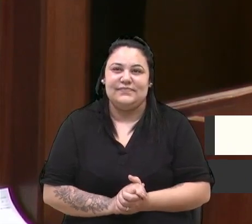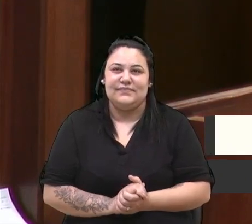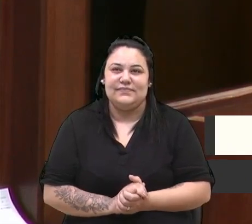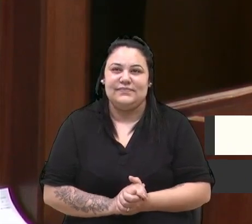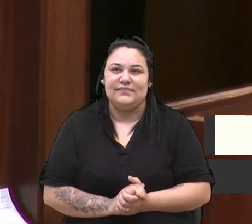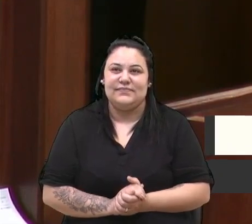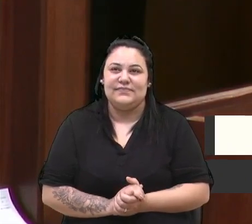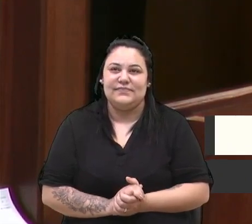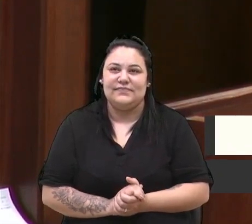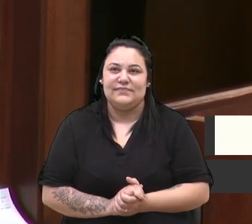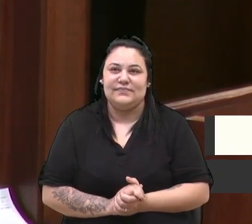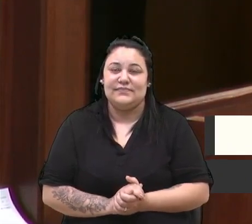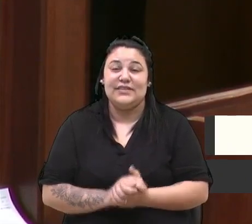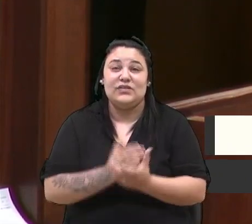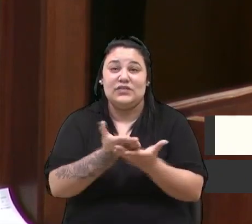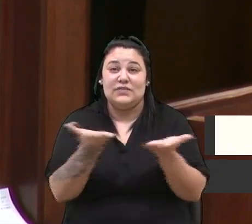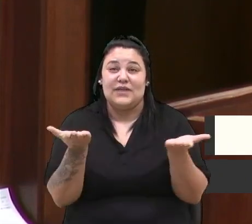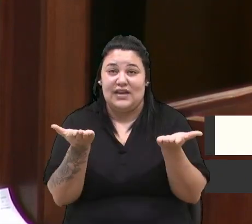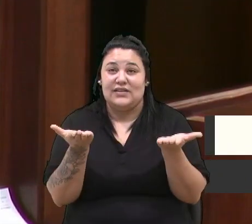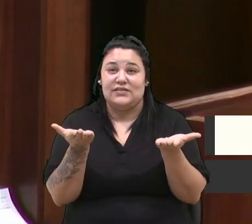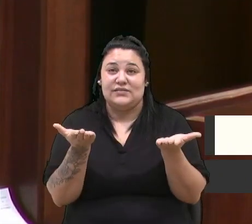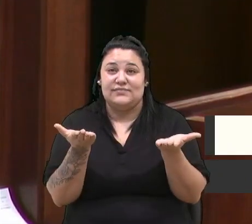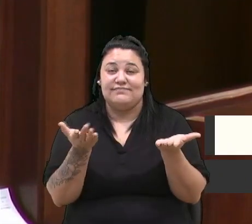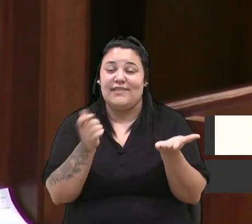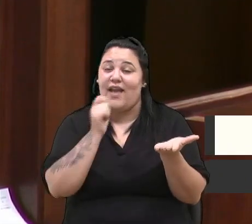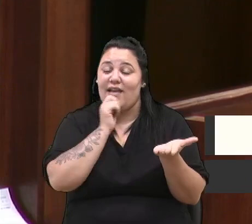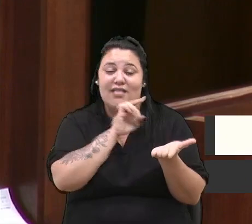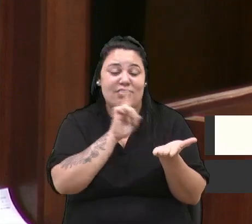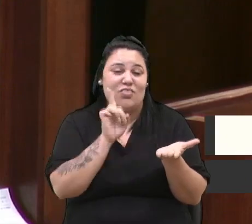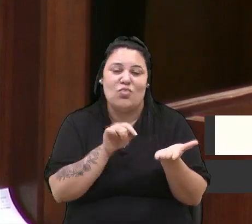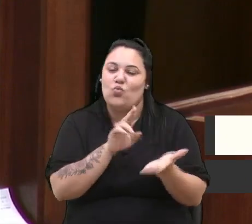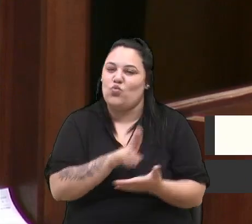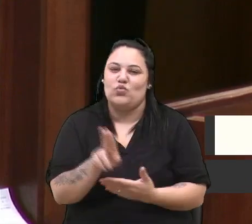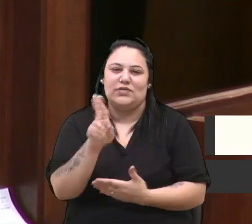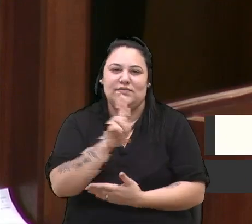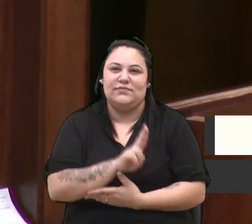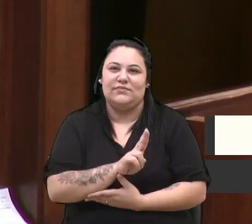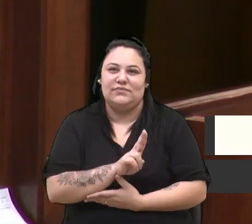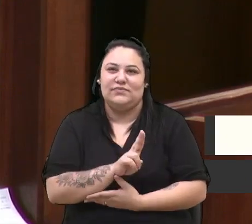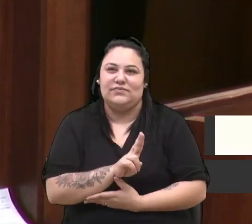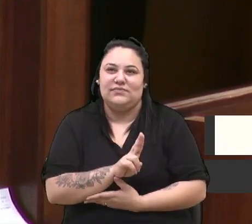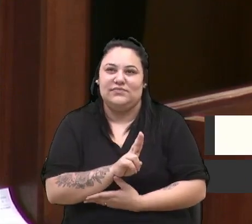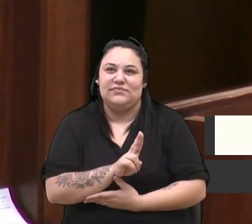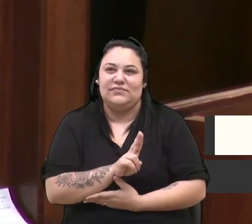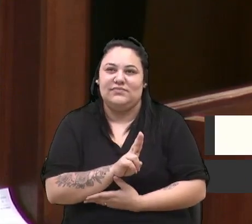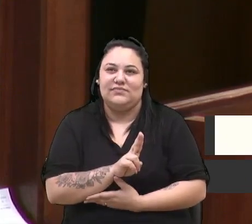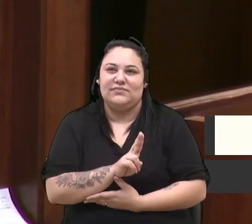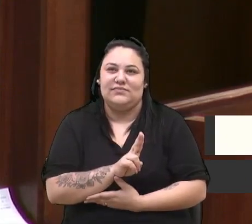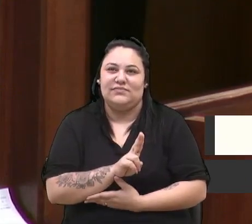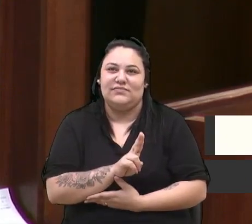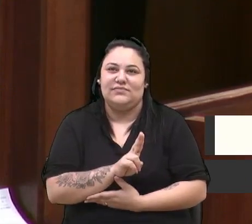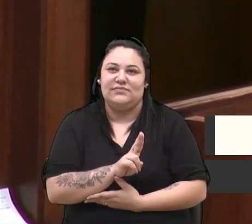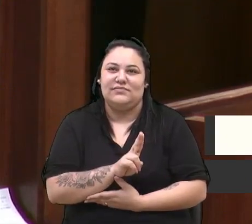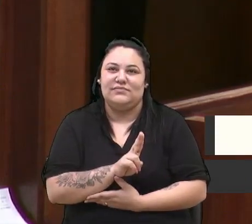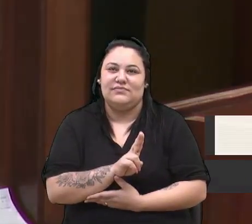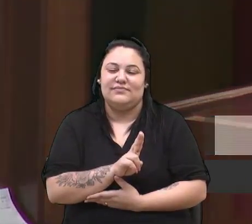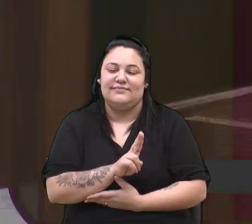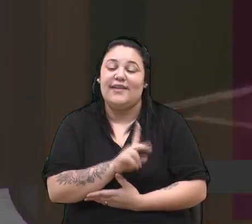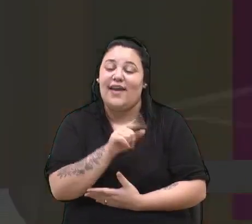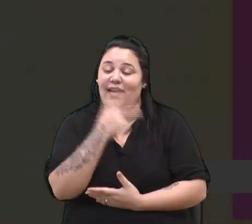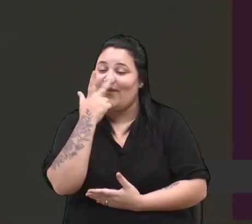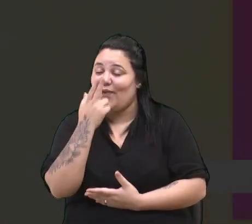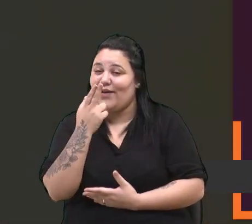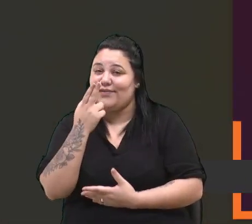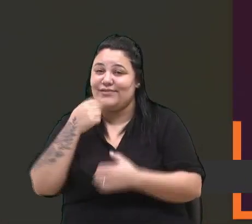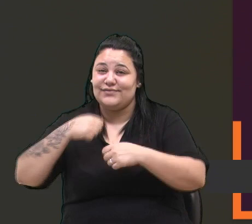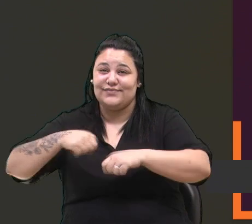Os espaços que eles não são ocupados, eles acabam sendo janelas quebradas também.